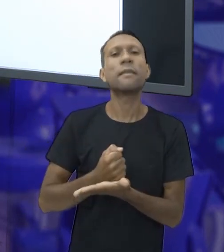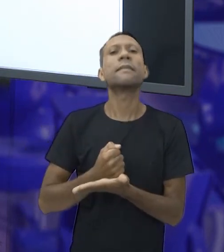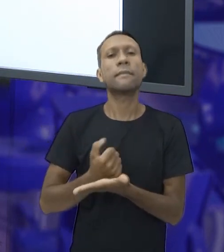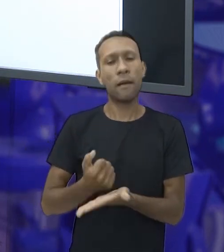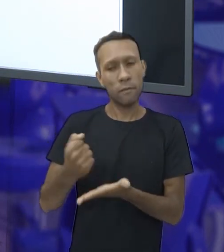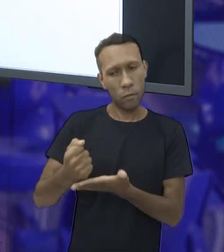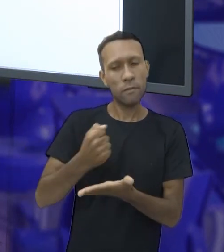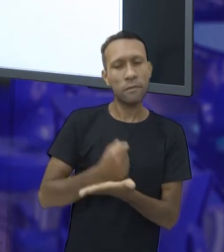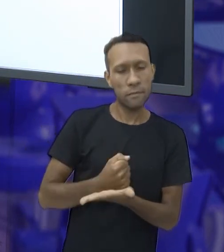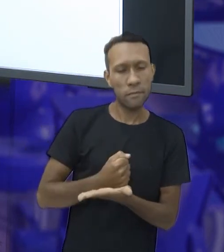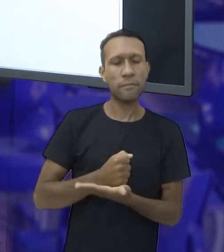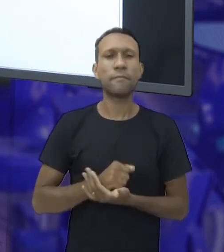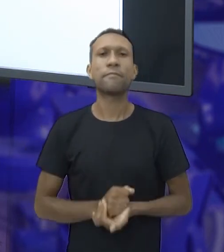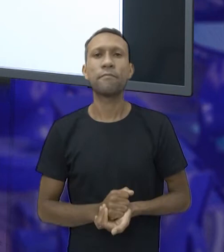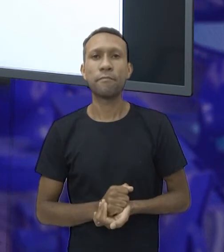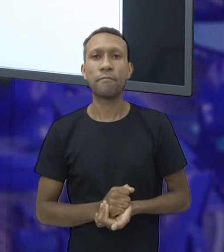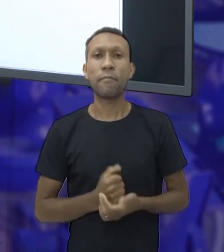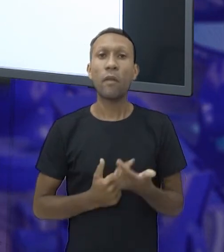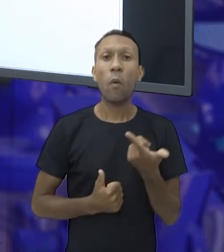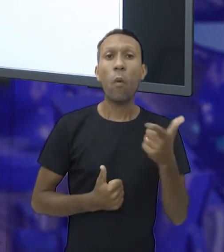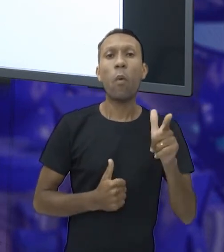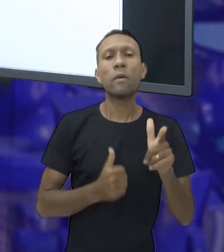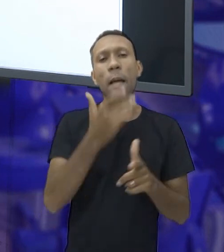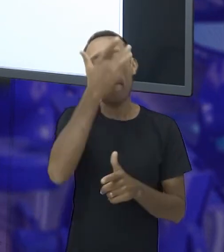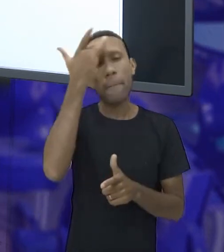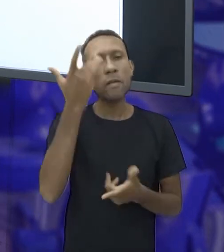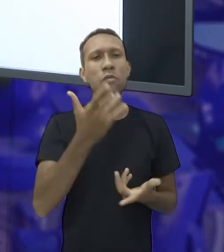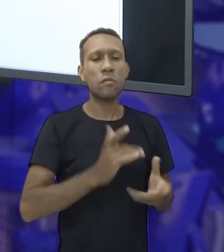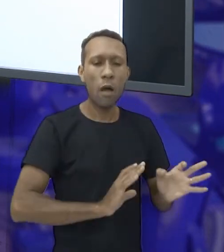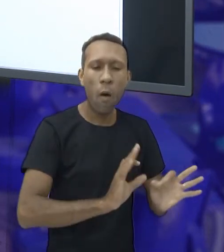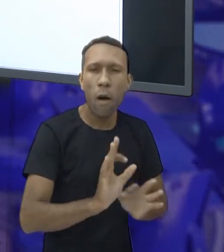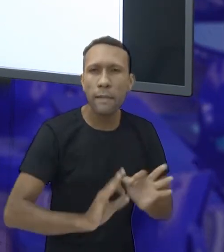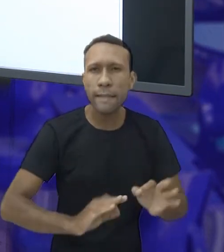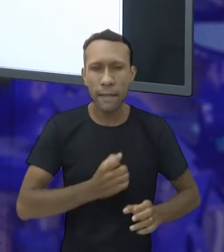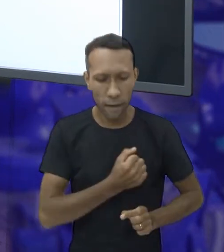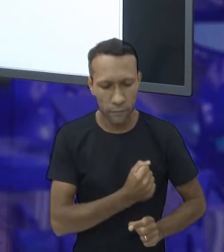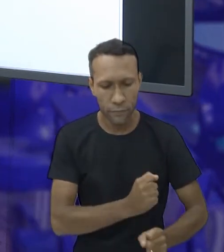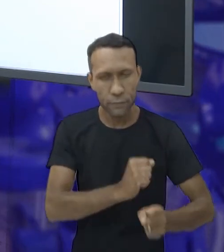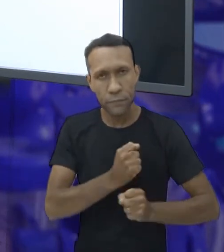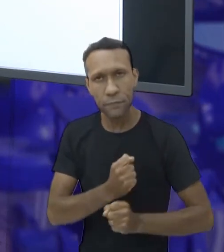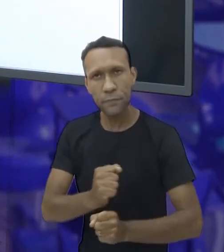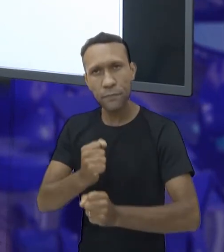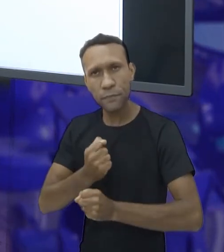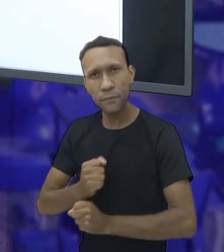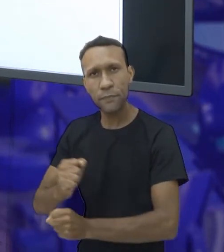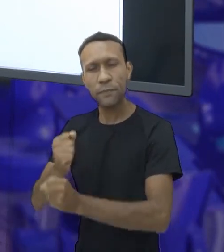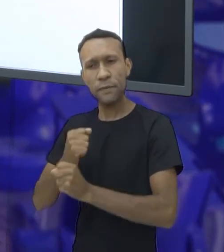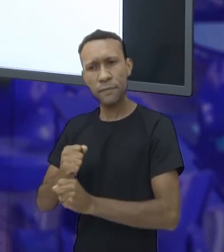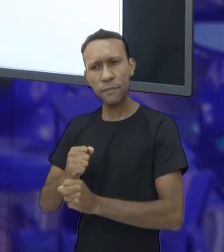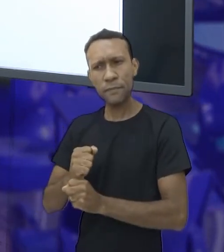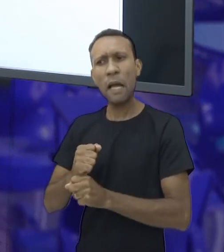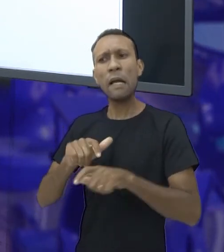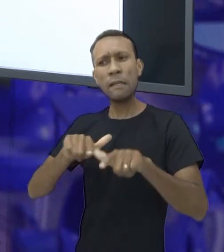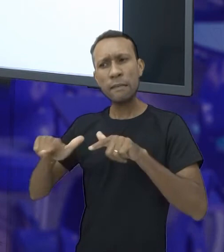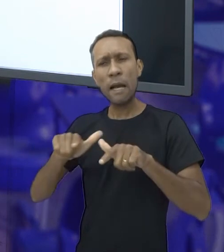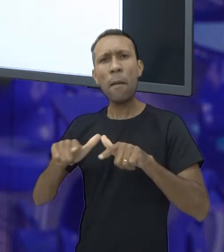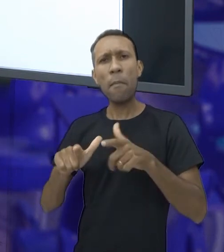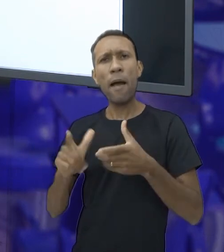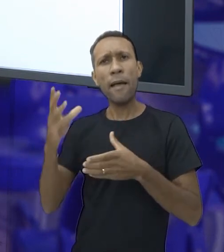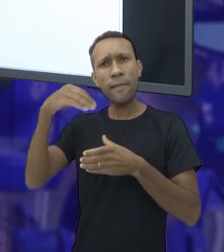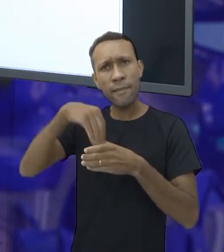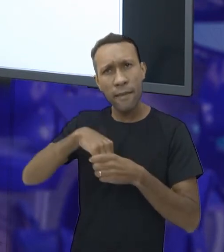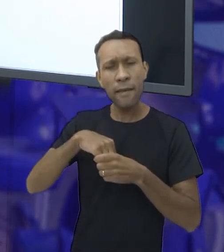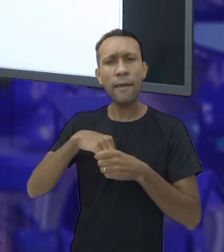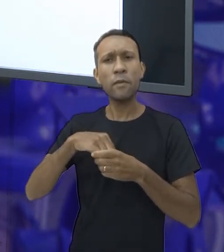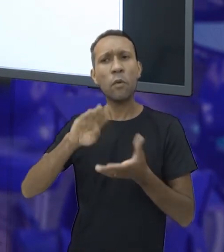segurança. Ele é um contratado. Aquela pessoa que está lá limpando, deixando o banco todo bonitinho e cheiroso, é funcionário do Banco do